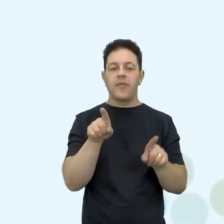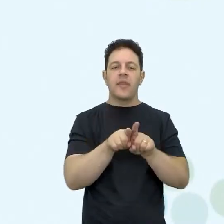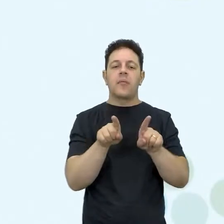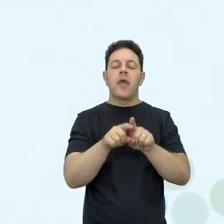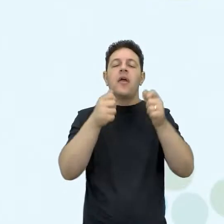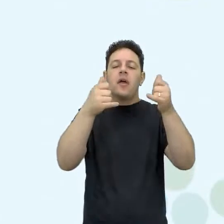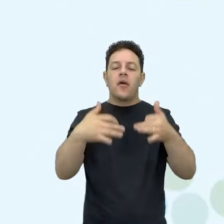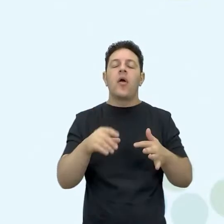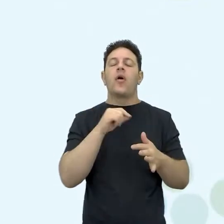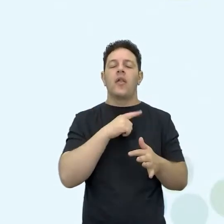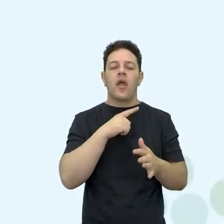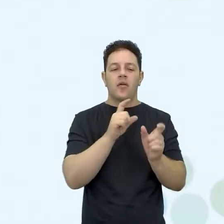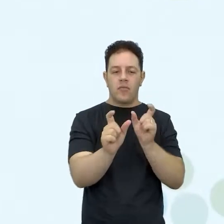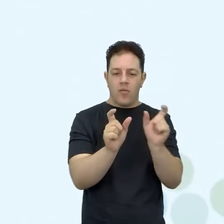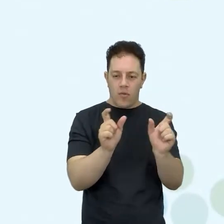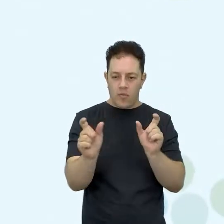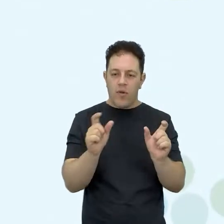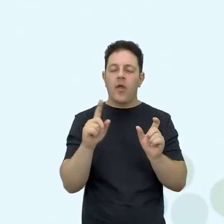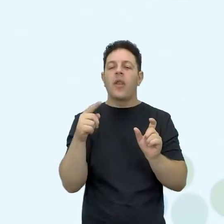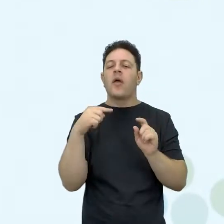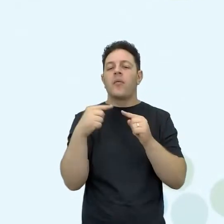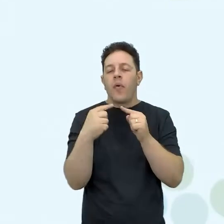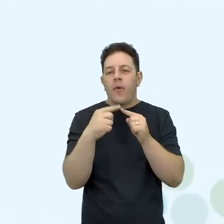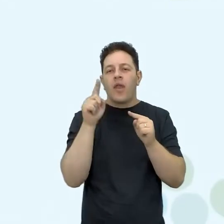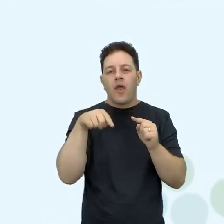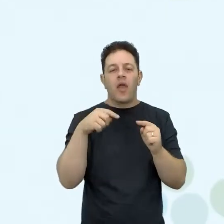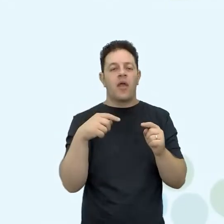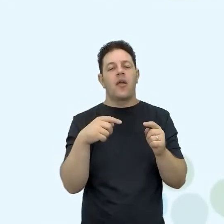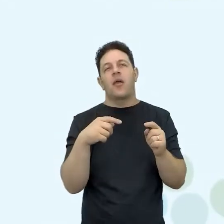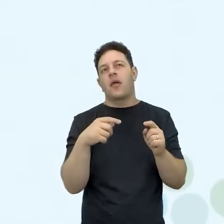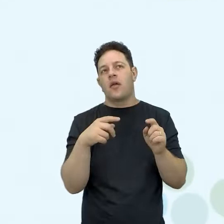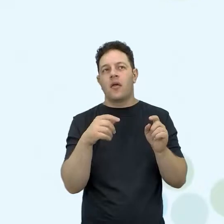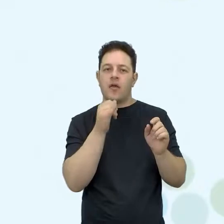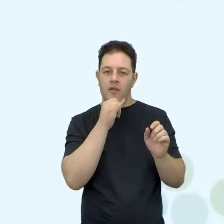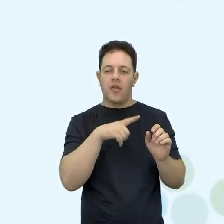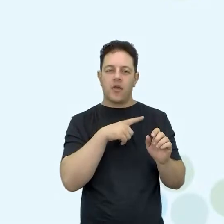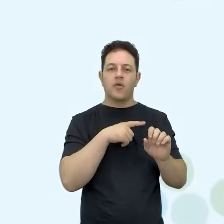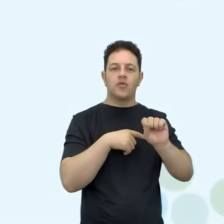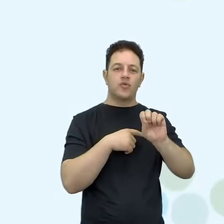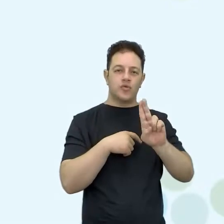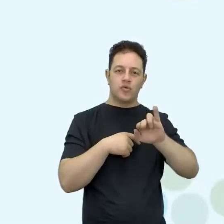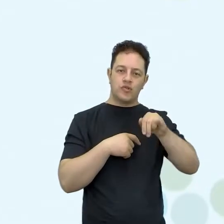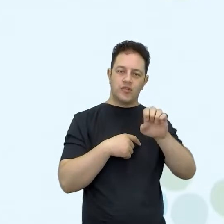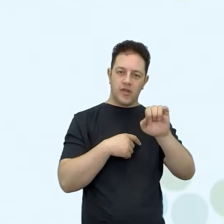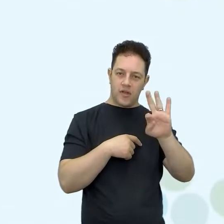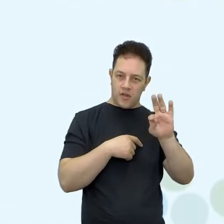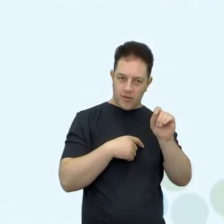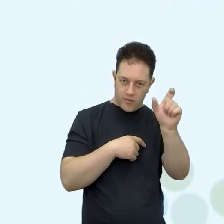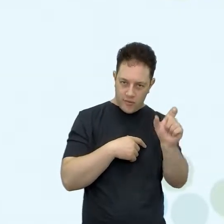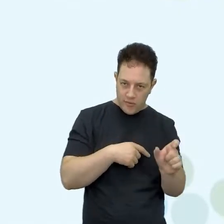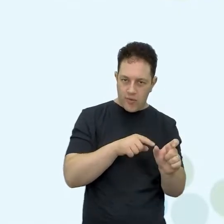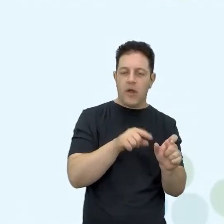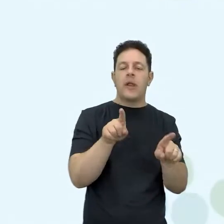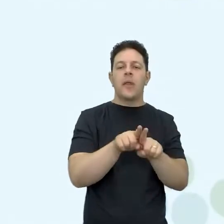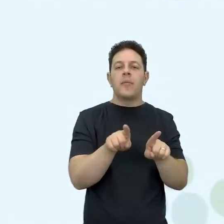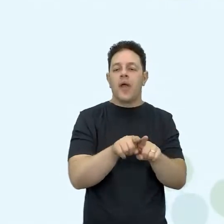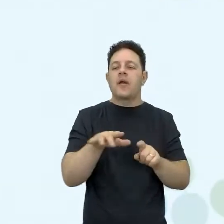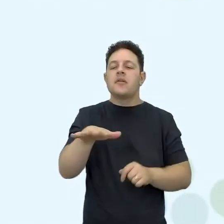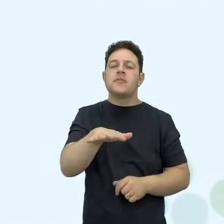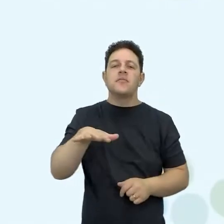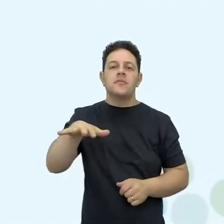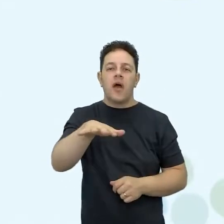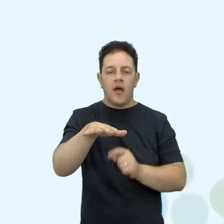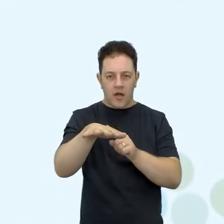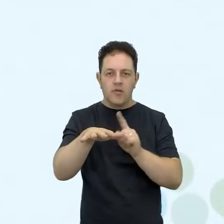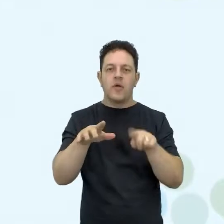componentes que está trabalhando com vocês essa relação aí do sujeito e o espaço, a gente está trazendo isso também aí para a língua portuguesa.